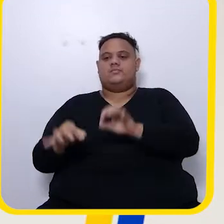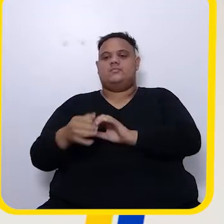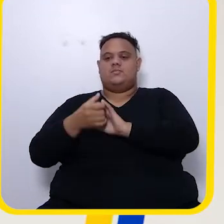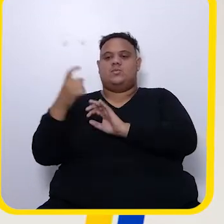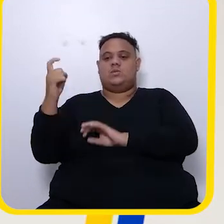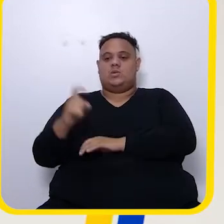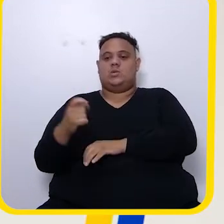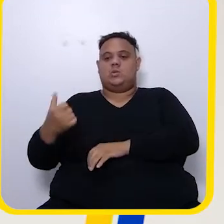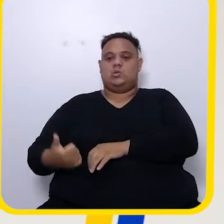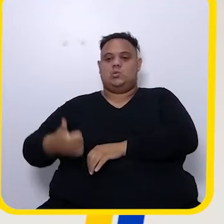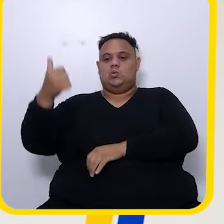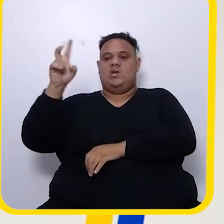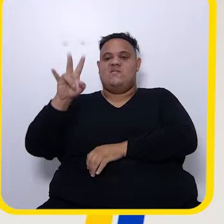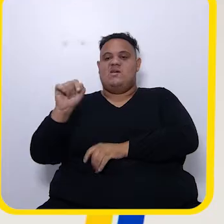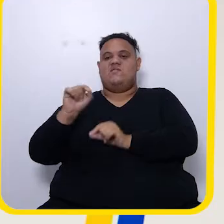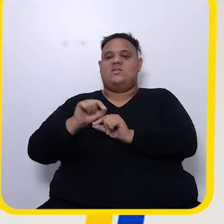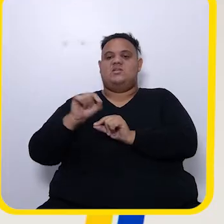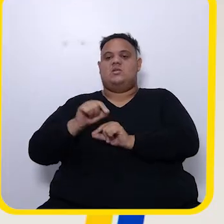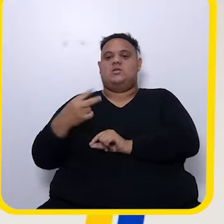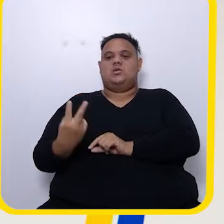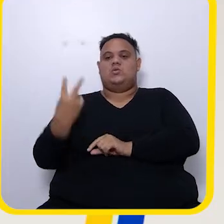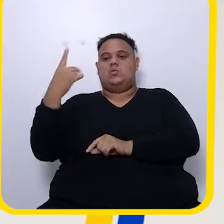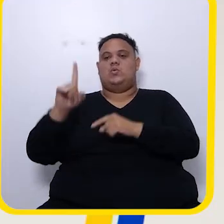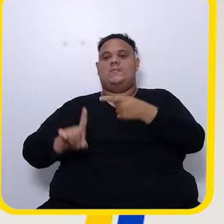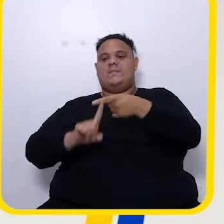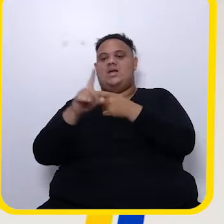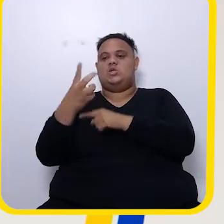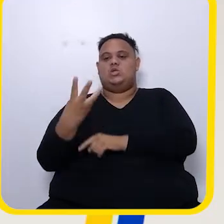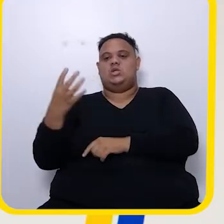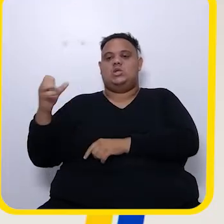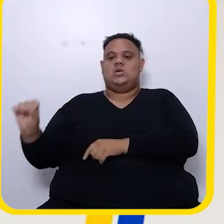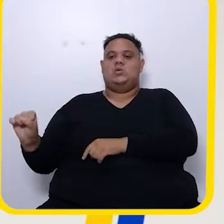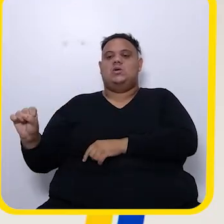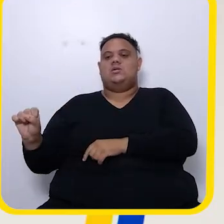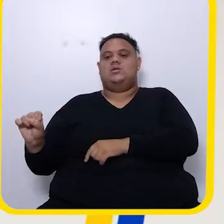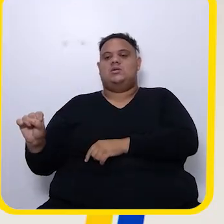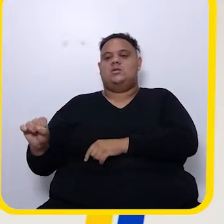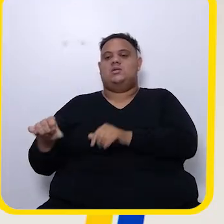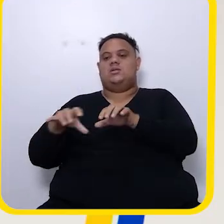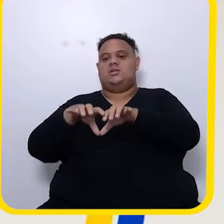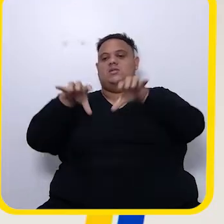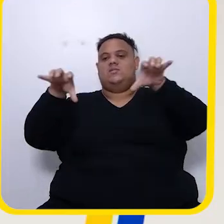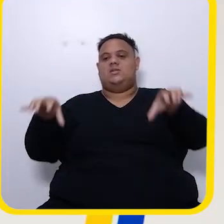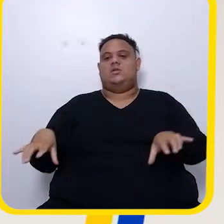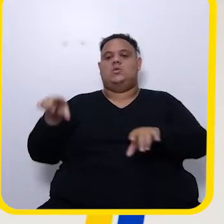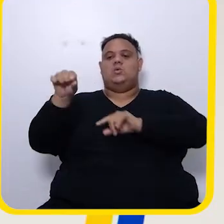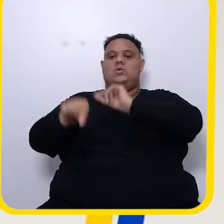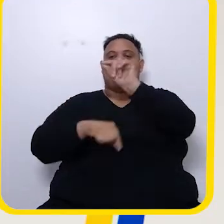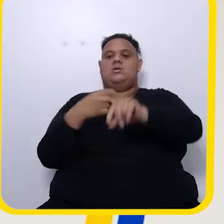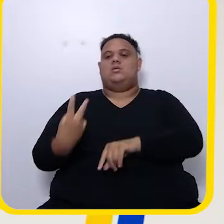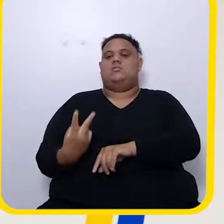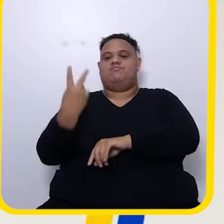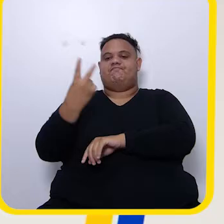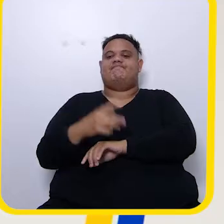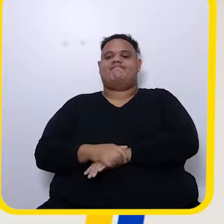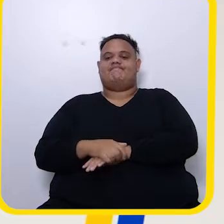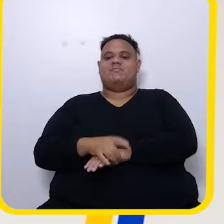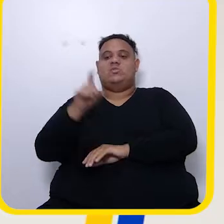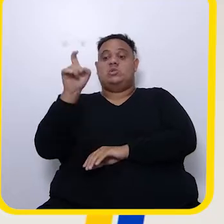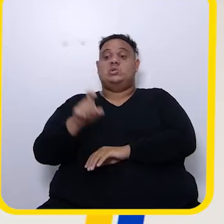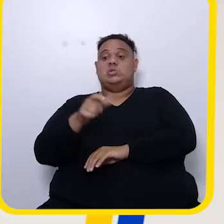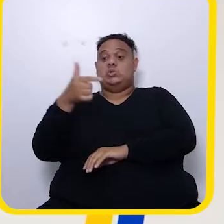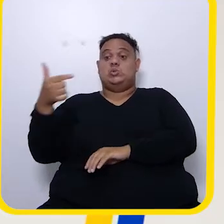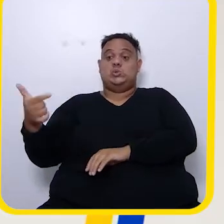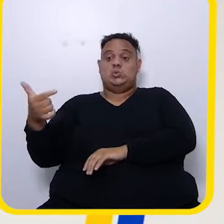O x1, a gente vai fazer 2 mais 38 e dividir isso por 2. E o